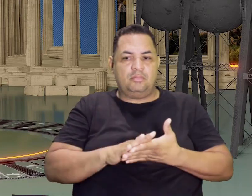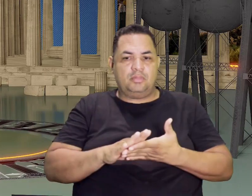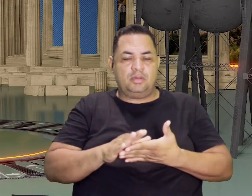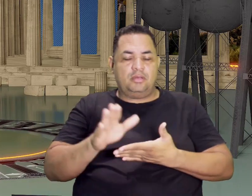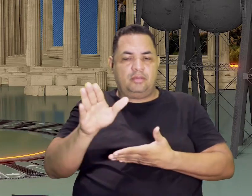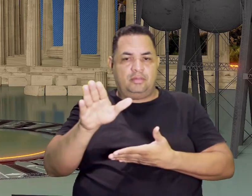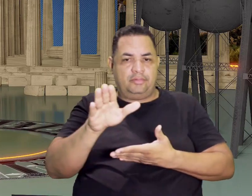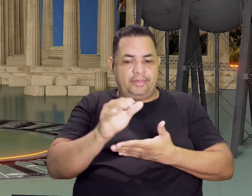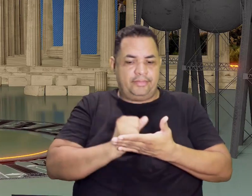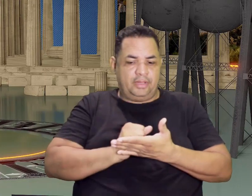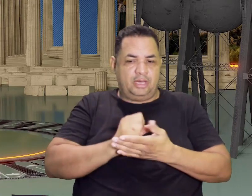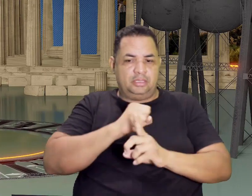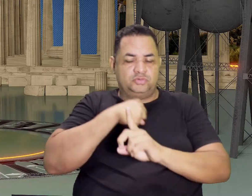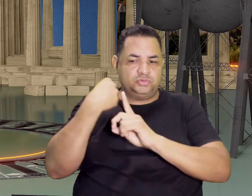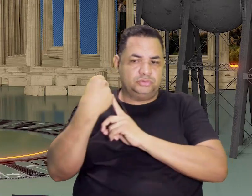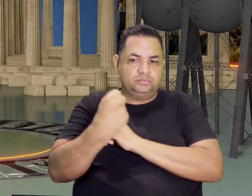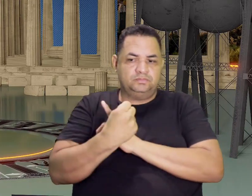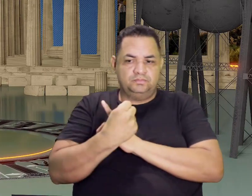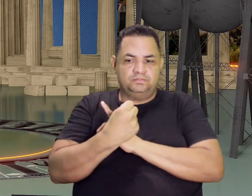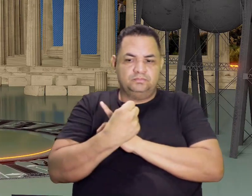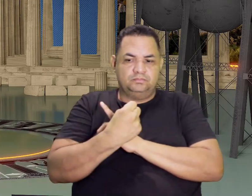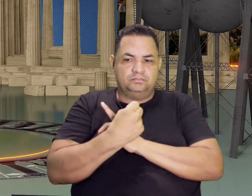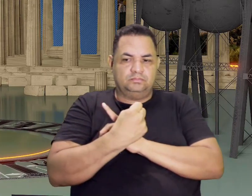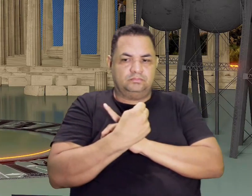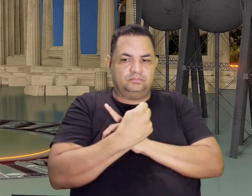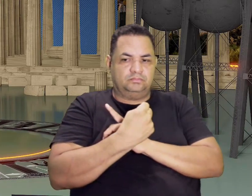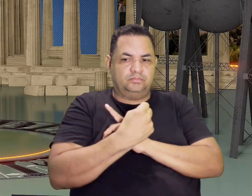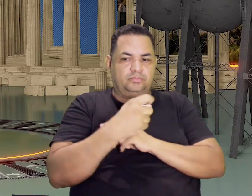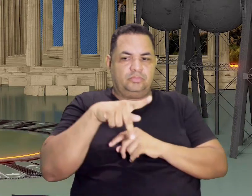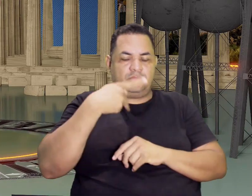no componente curricular de Sociologia, eles falam